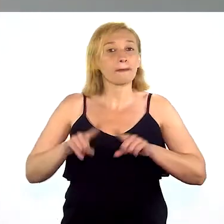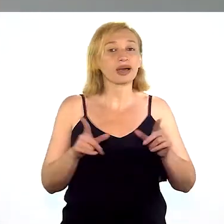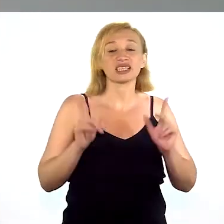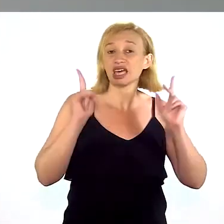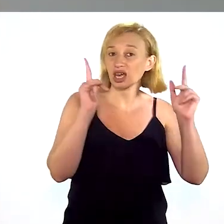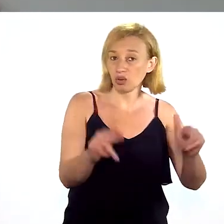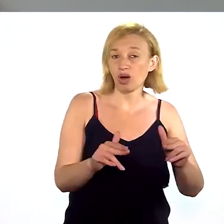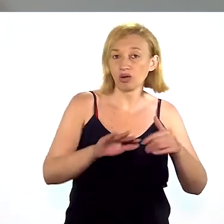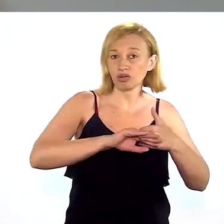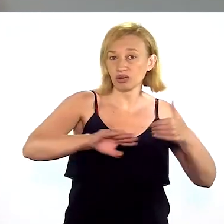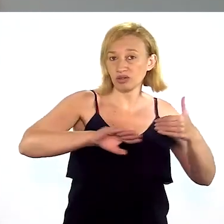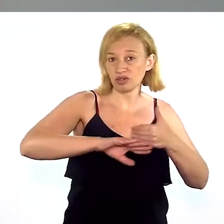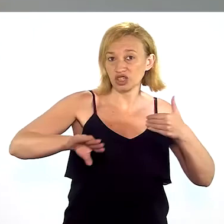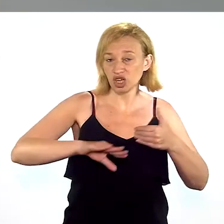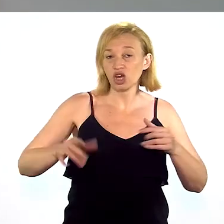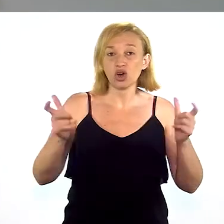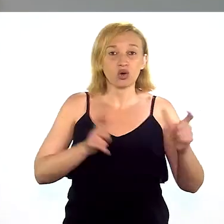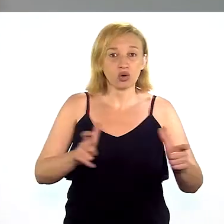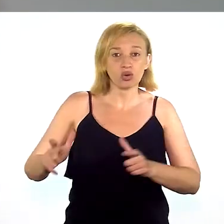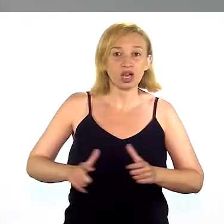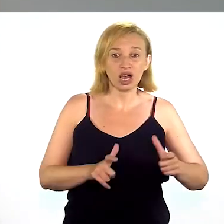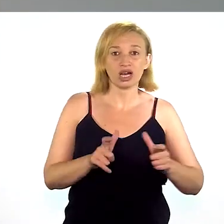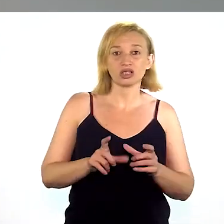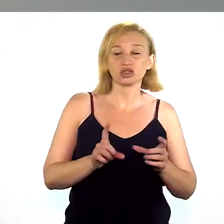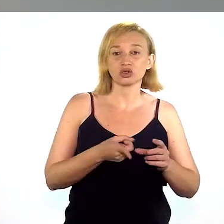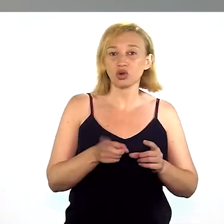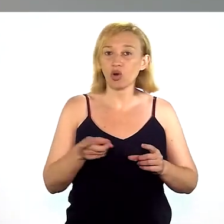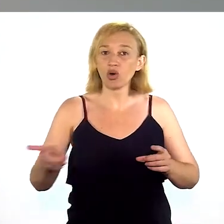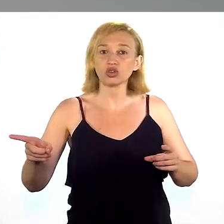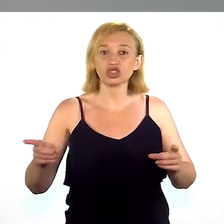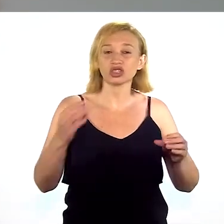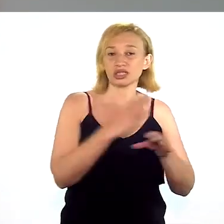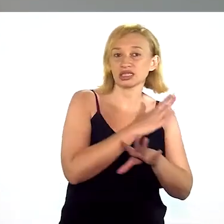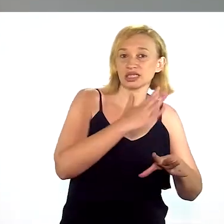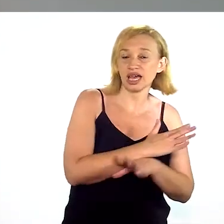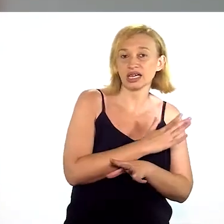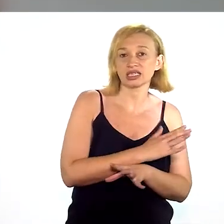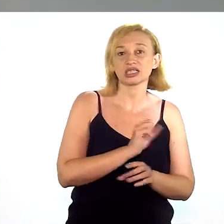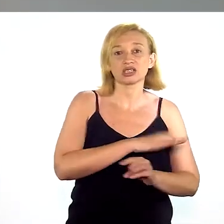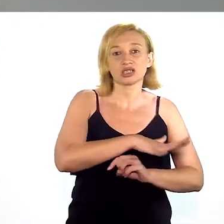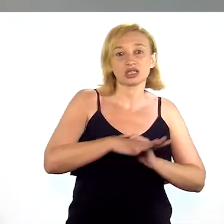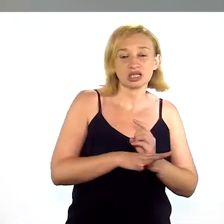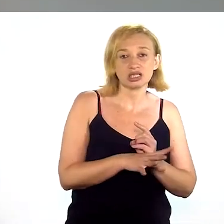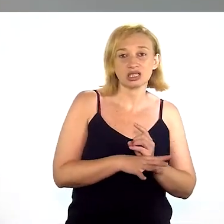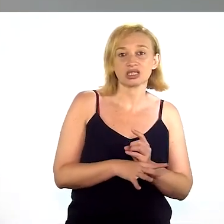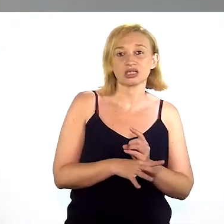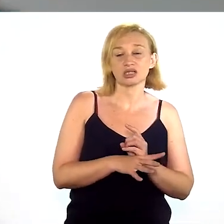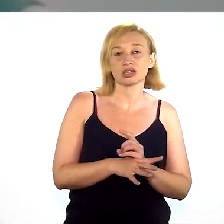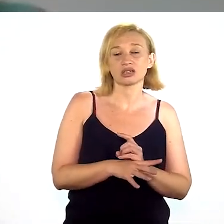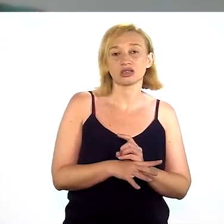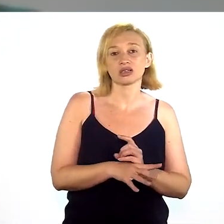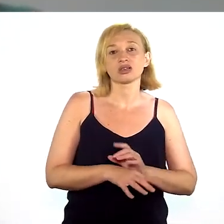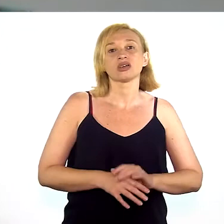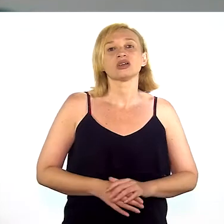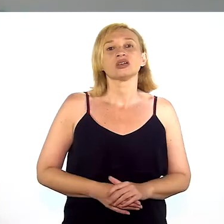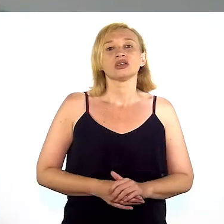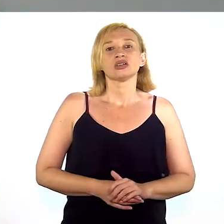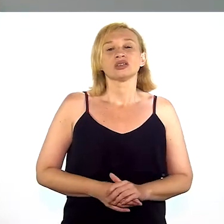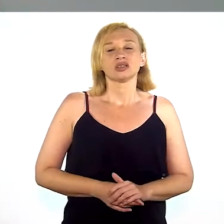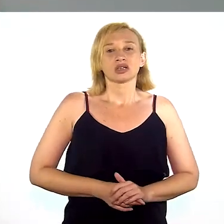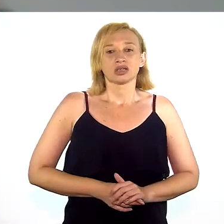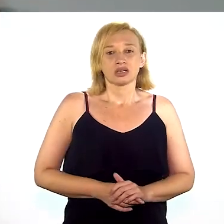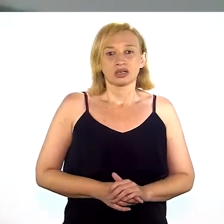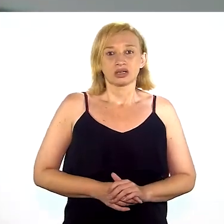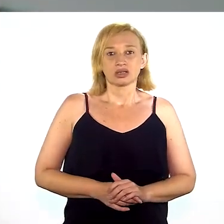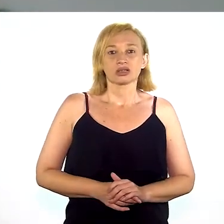nessa história, mas são problemas semelhantes de viverem afastados, em lugares longe de cidades, da sociedade, em reclusos dentro